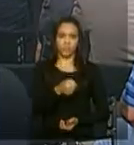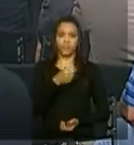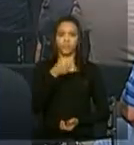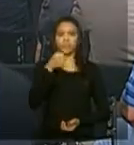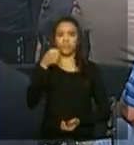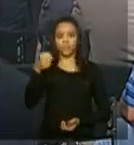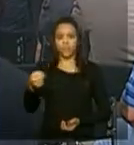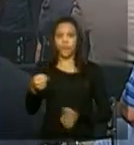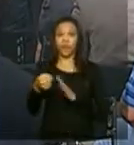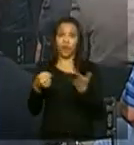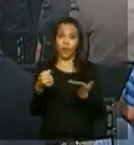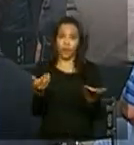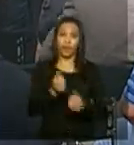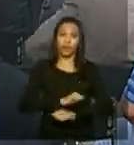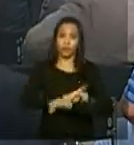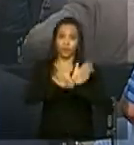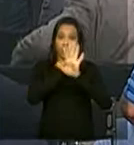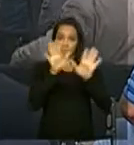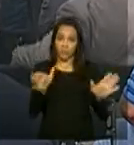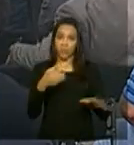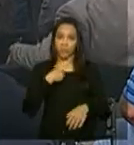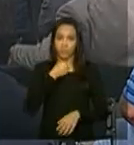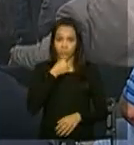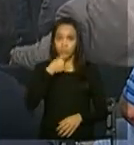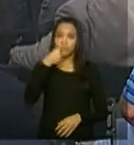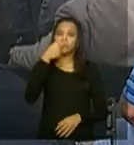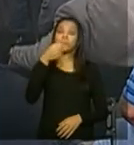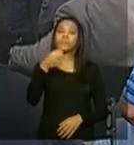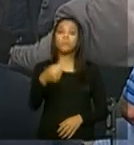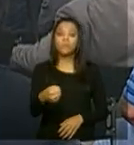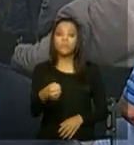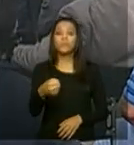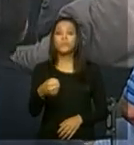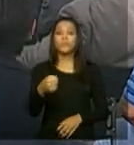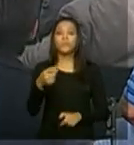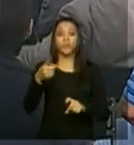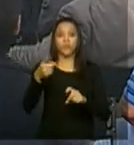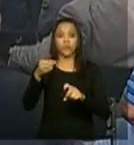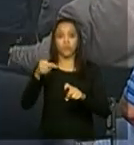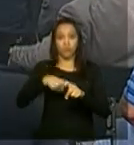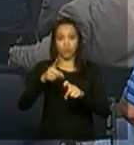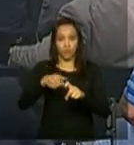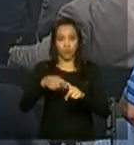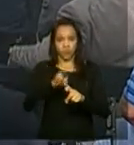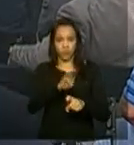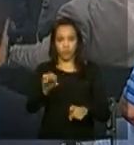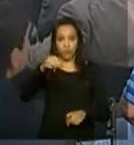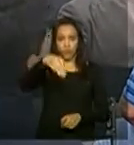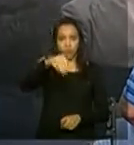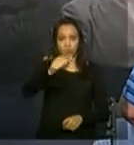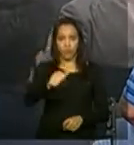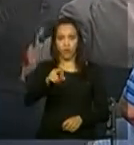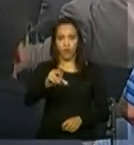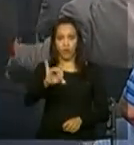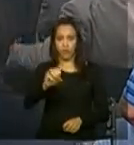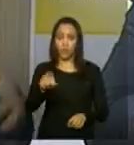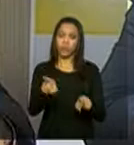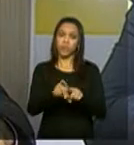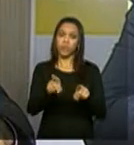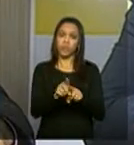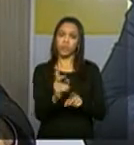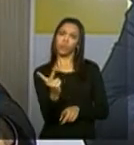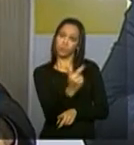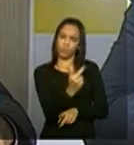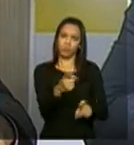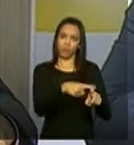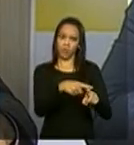esclarecimento ao passar directamente o doutor mário e que o doutor luna acredito um dos